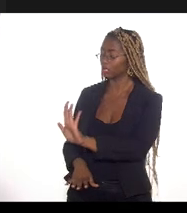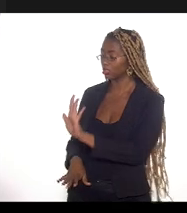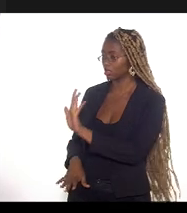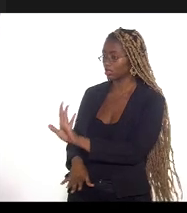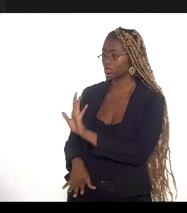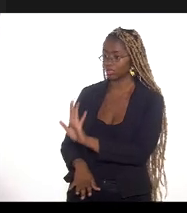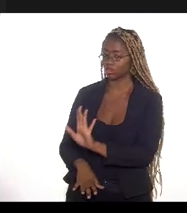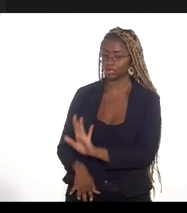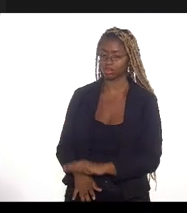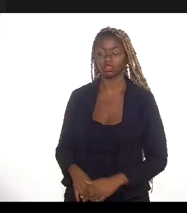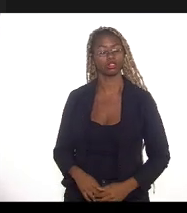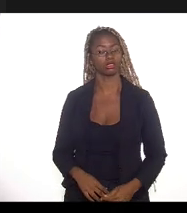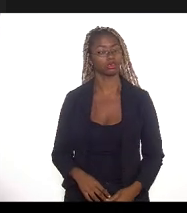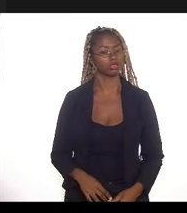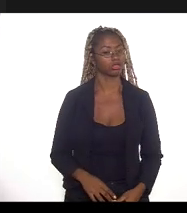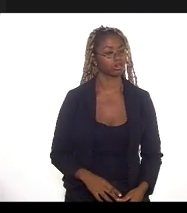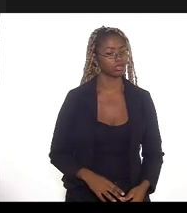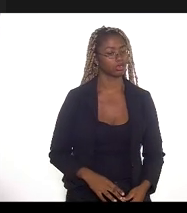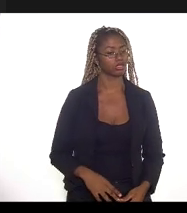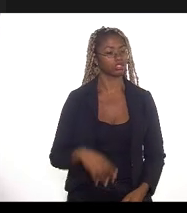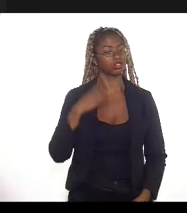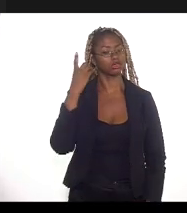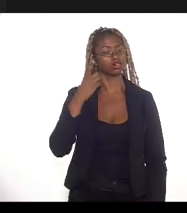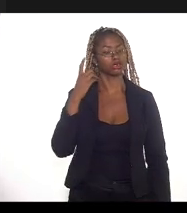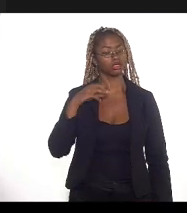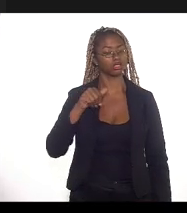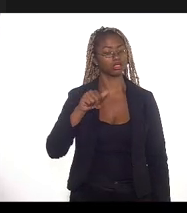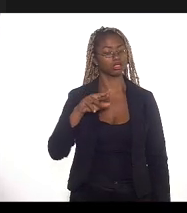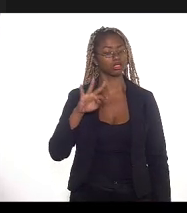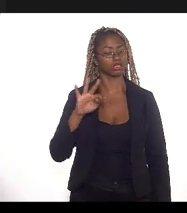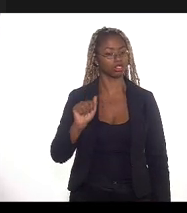Murinho. Deputada Marta Rocha.